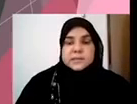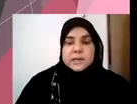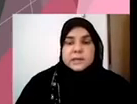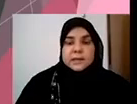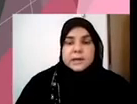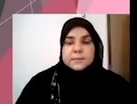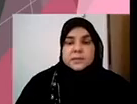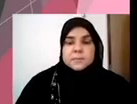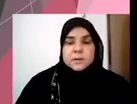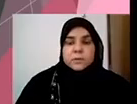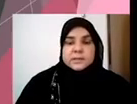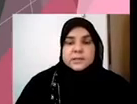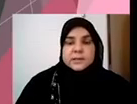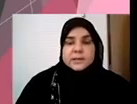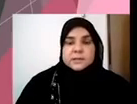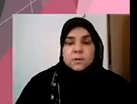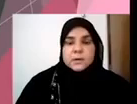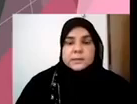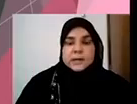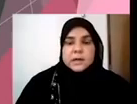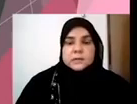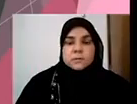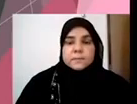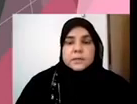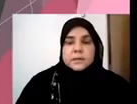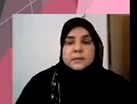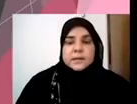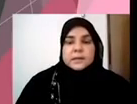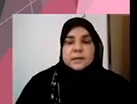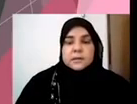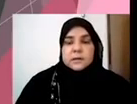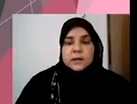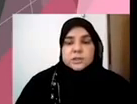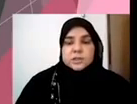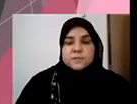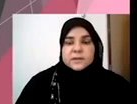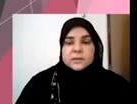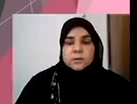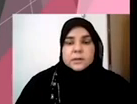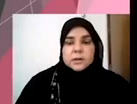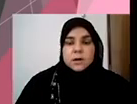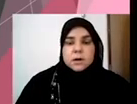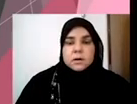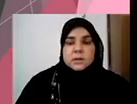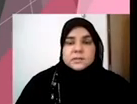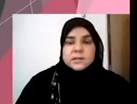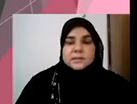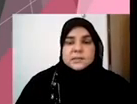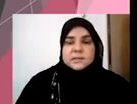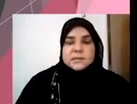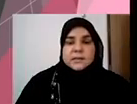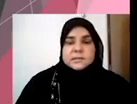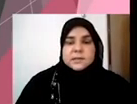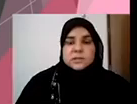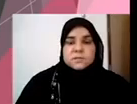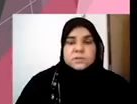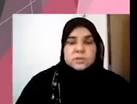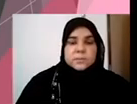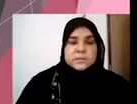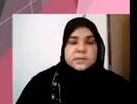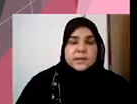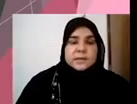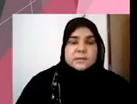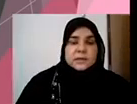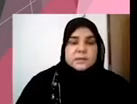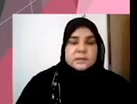que 100 é a mesma coisa que 10 ao quadrado. E aí, a gente vai ter o quê, ó? 166 dividido